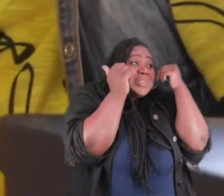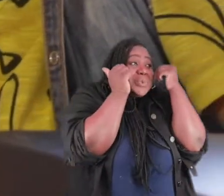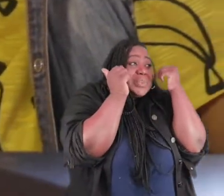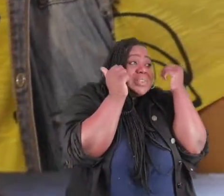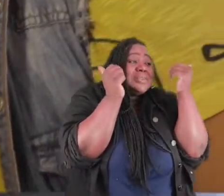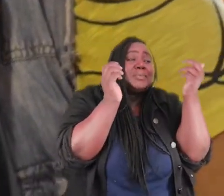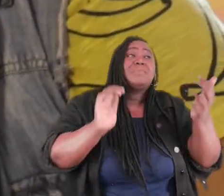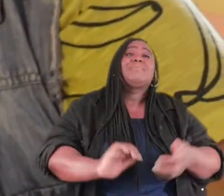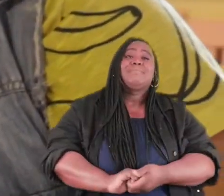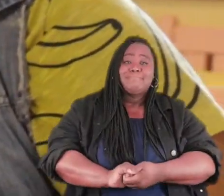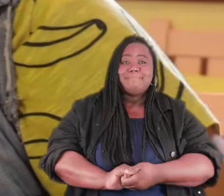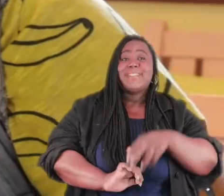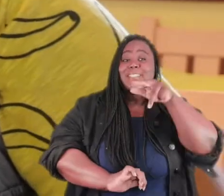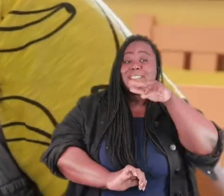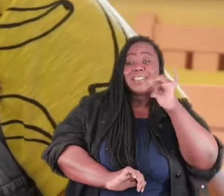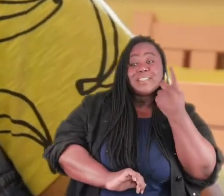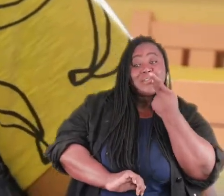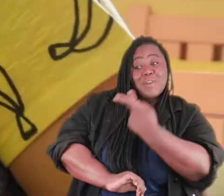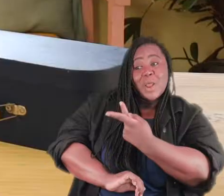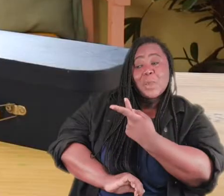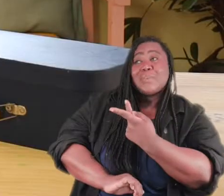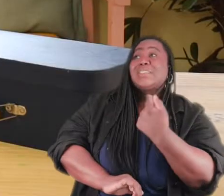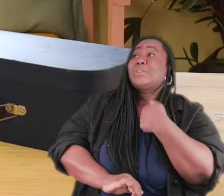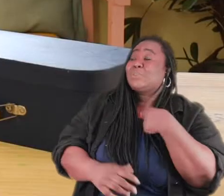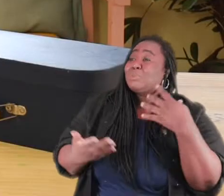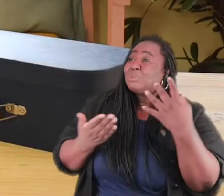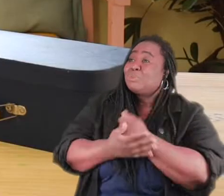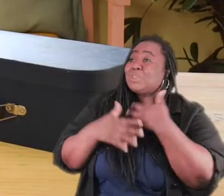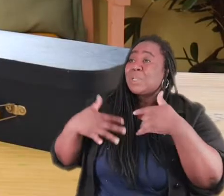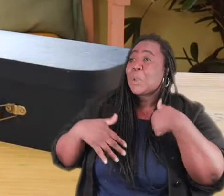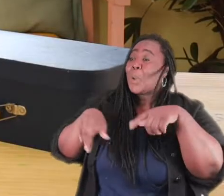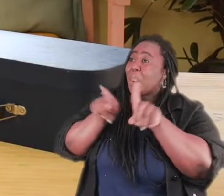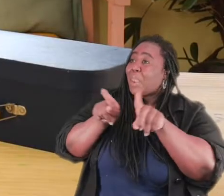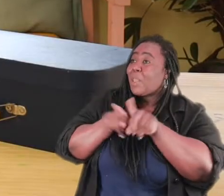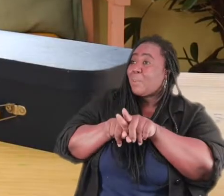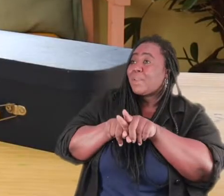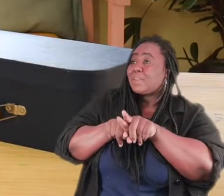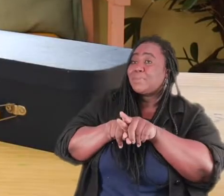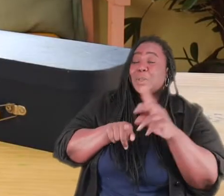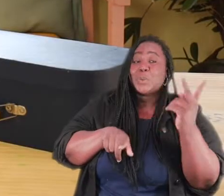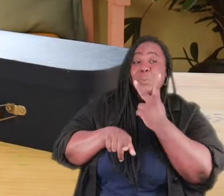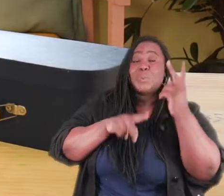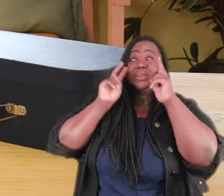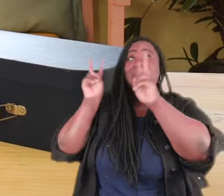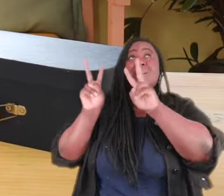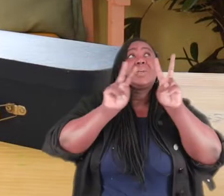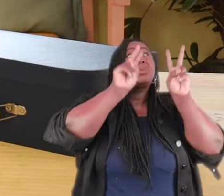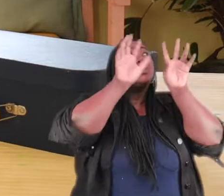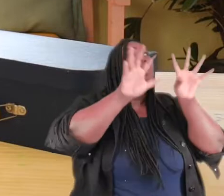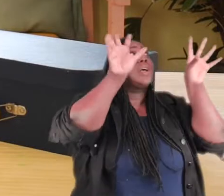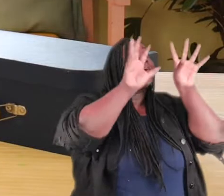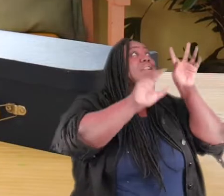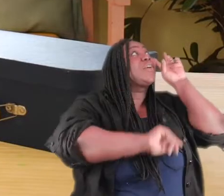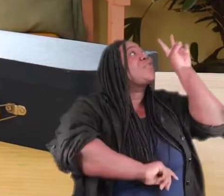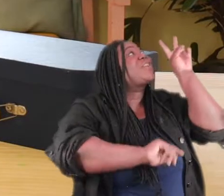e medo. Nina disse para o amigo. Puxa, Theo, eu também tenho. Os dois olhavam as nuvens